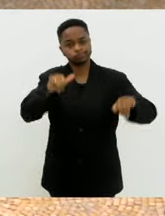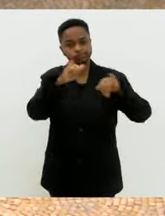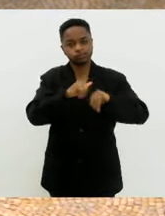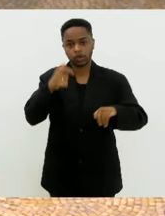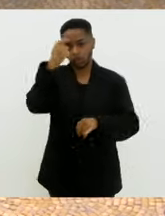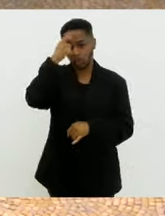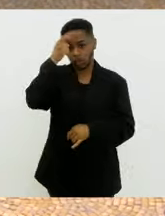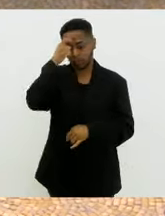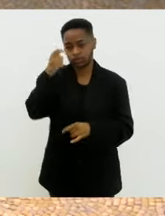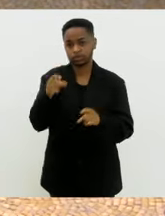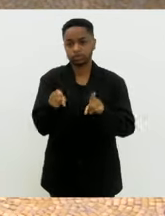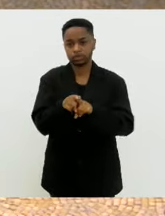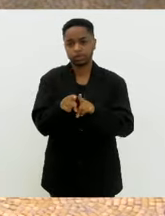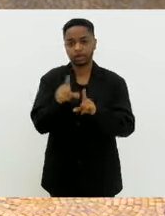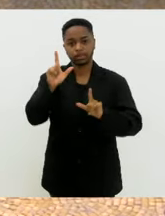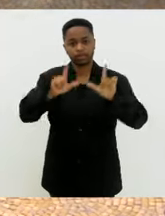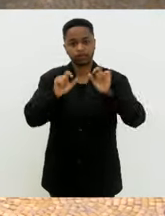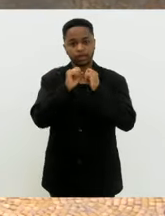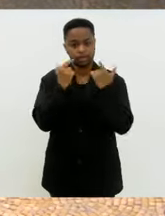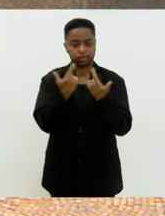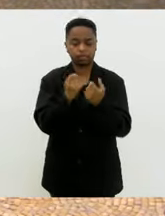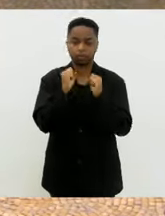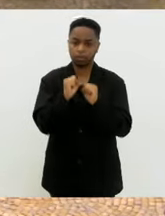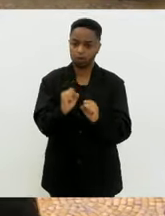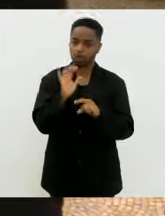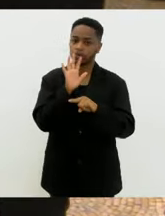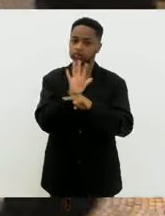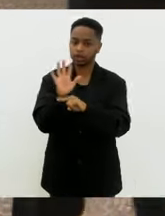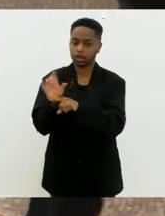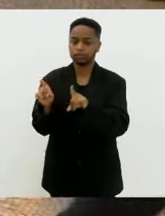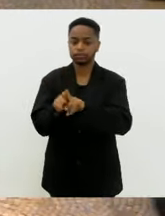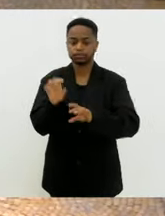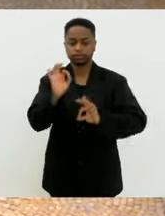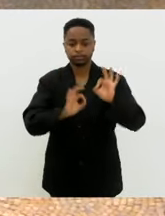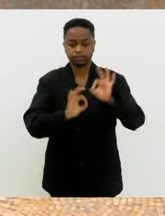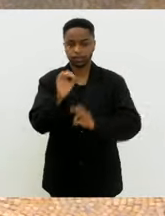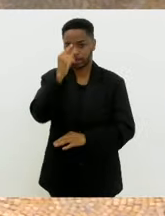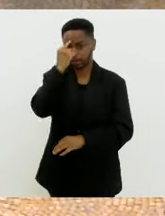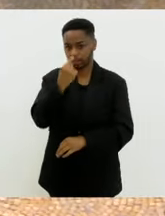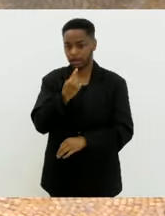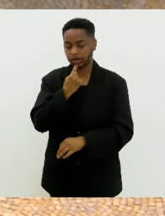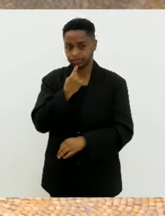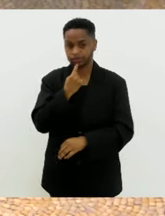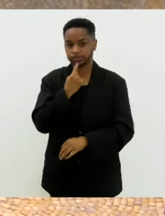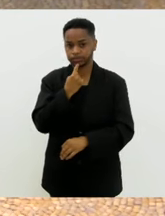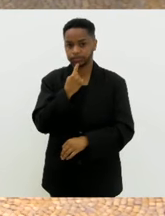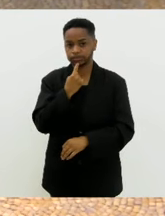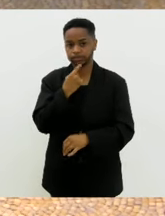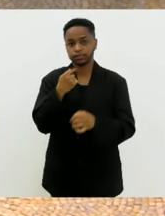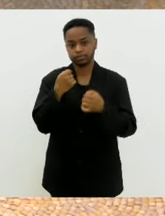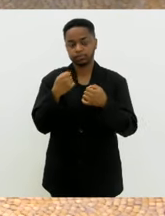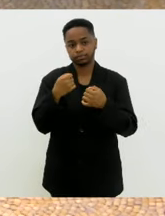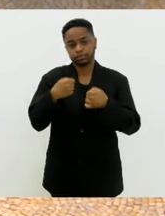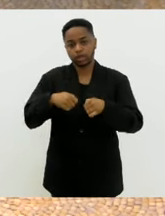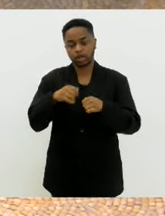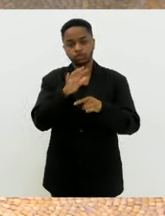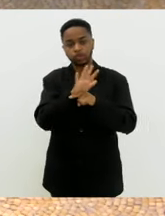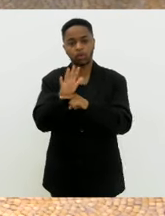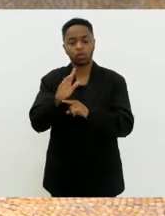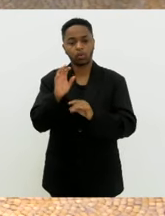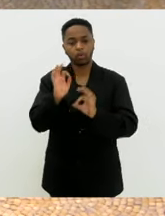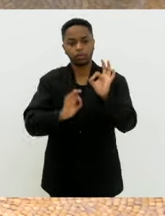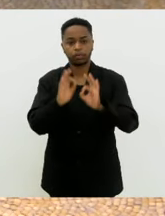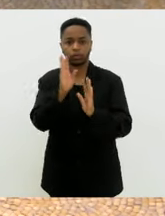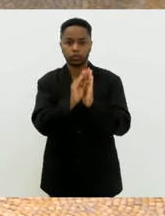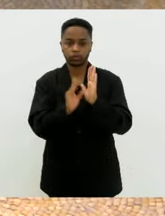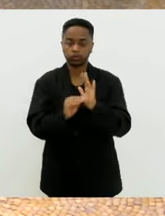conscientização. A TV Alerj pode ajudar a preparar imagens, né? Preparar conteúdo, e vamos fazer